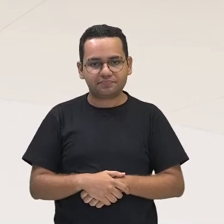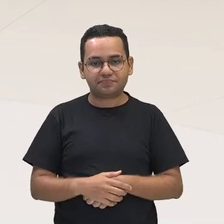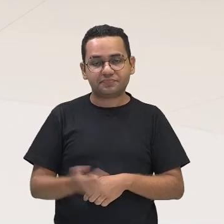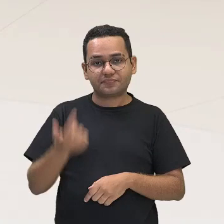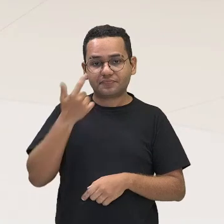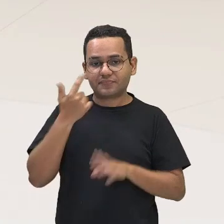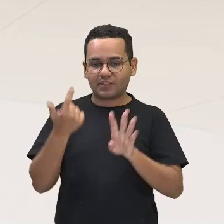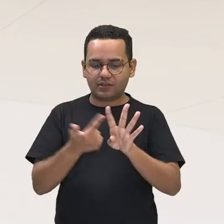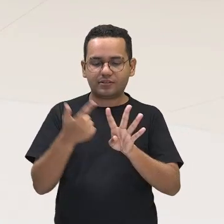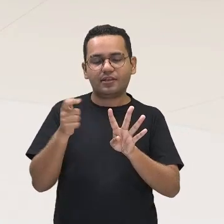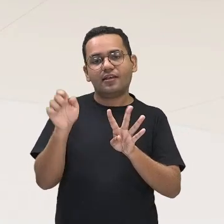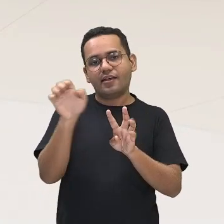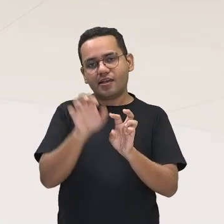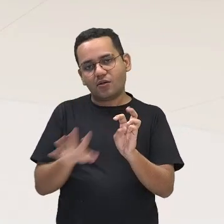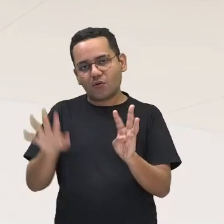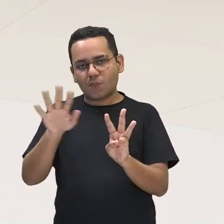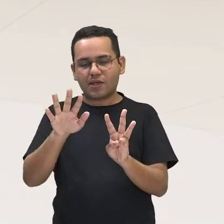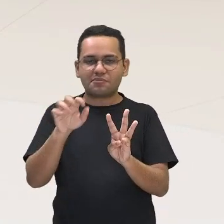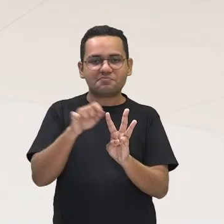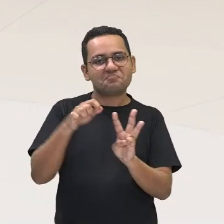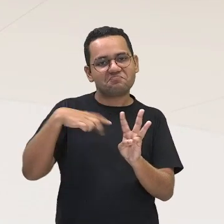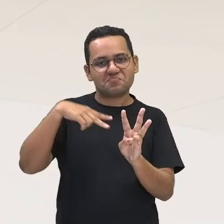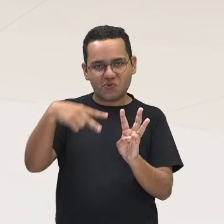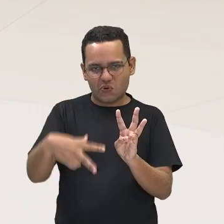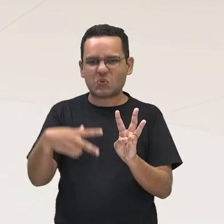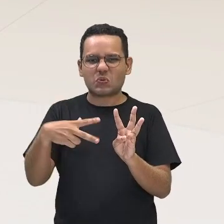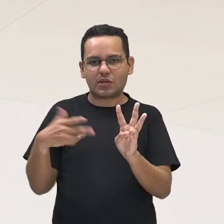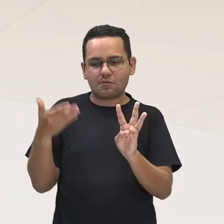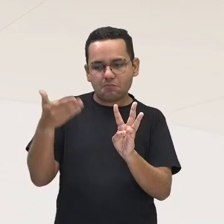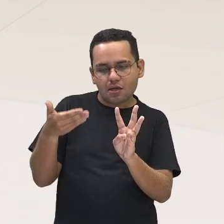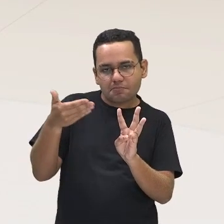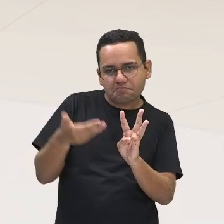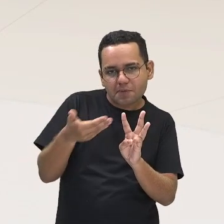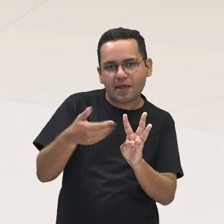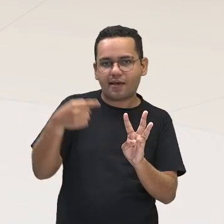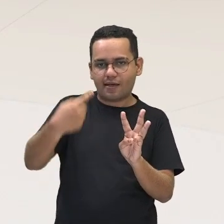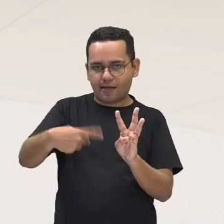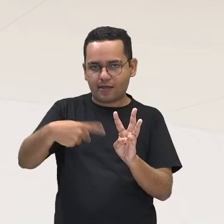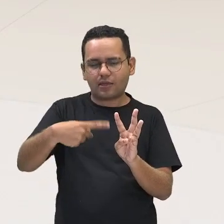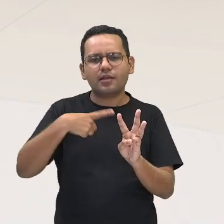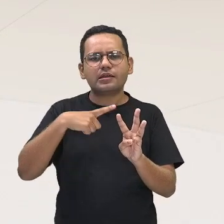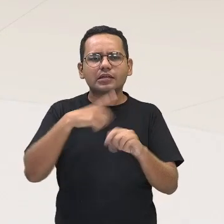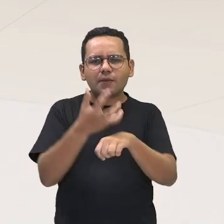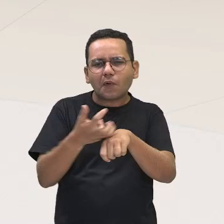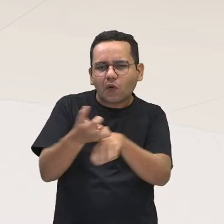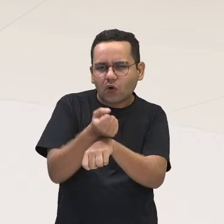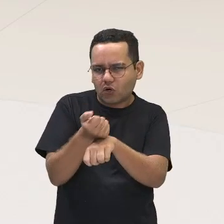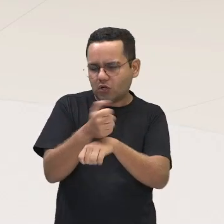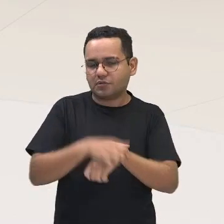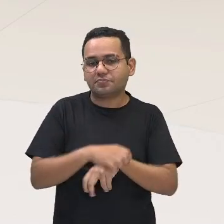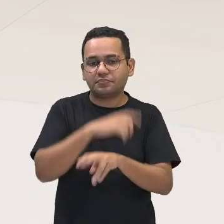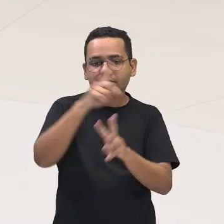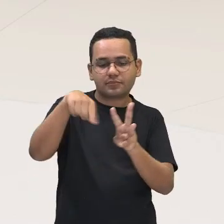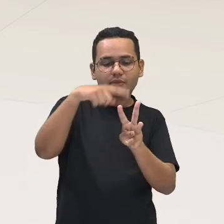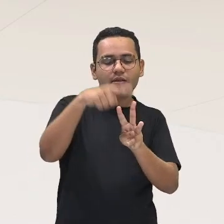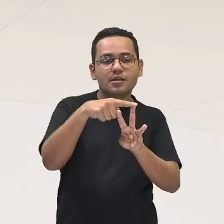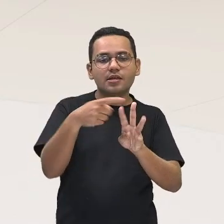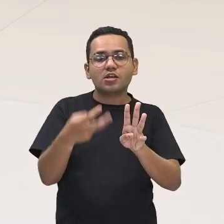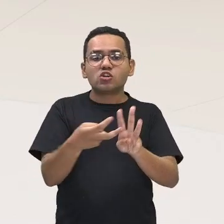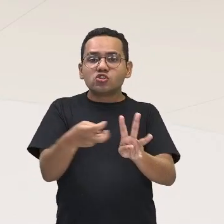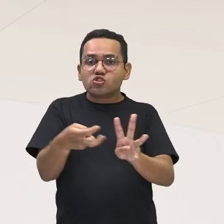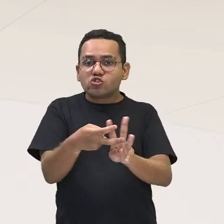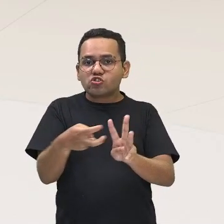europeu, os portugueses, que foram os primeiros europeus a chegar ao Brasil e colonizaram o Brasil. O indígena, ele